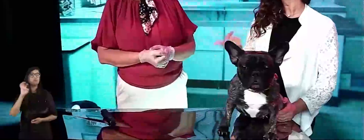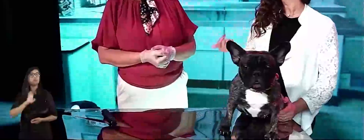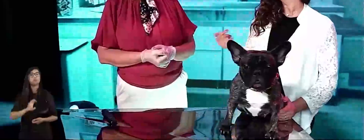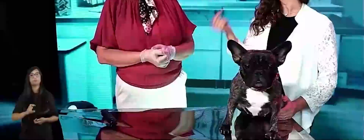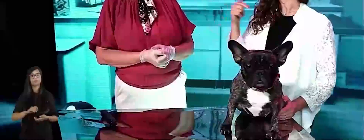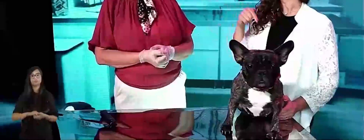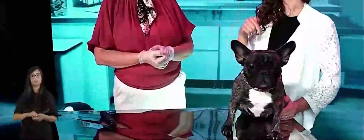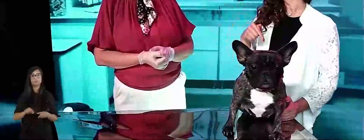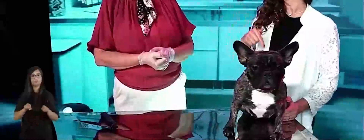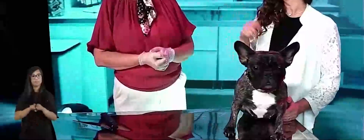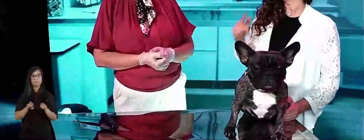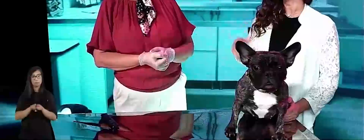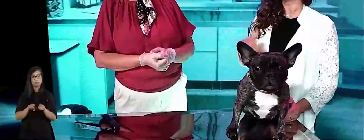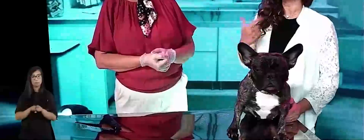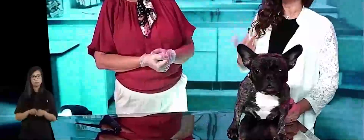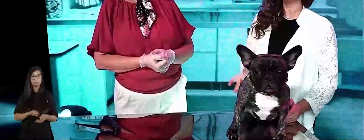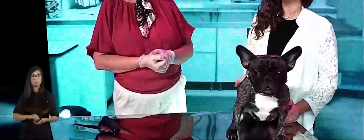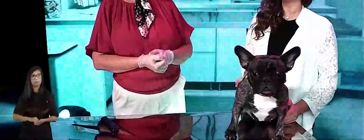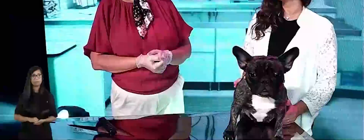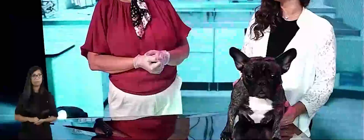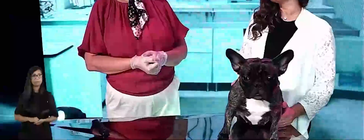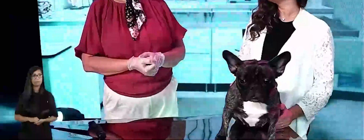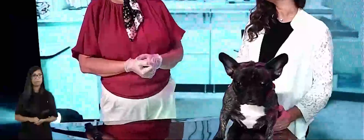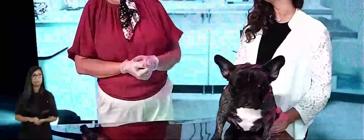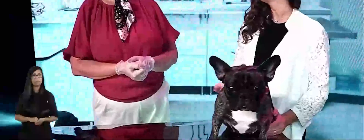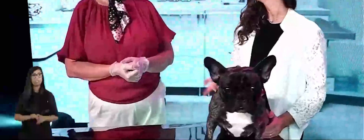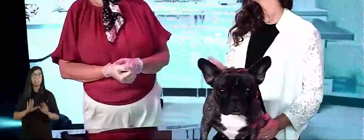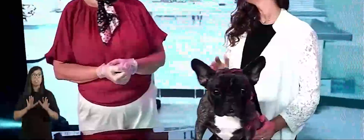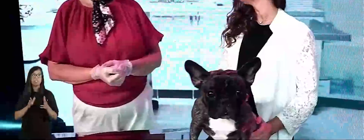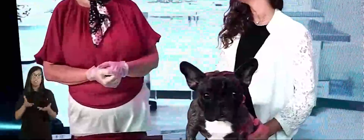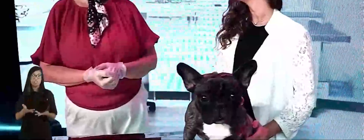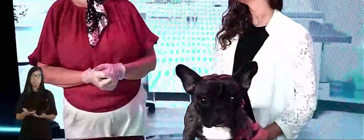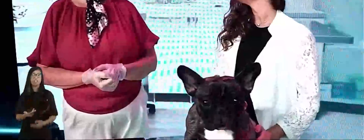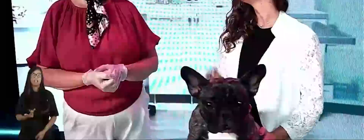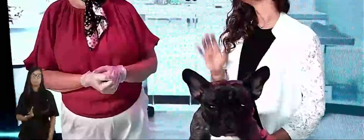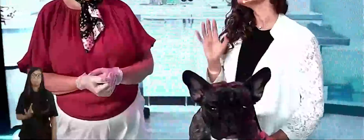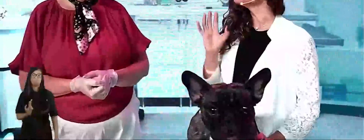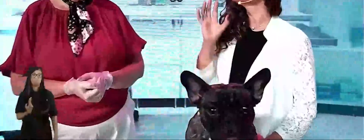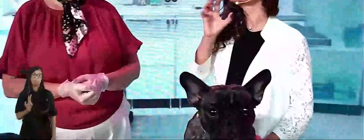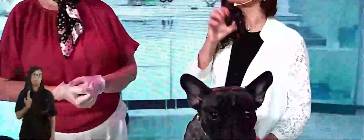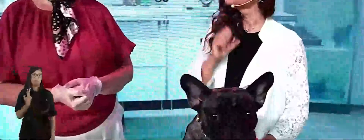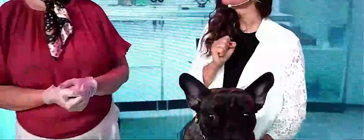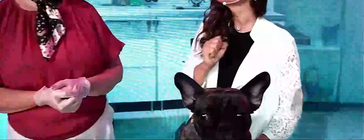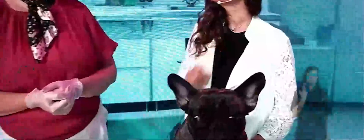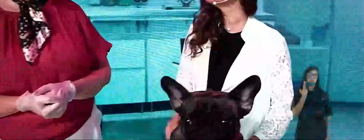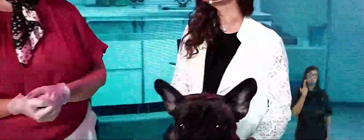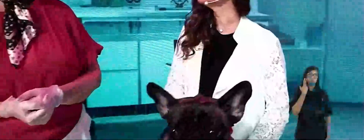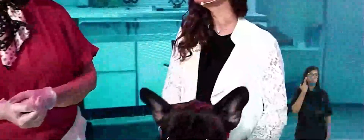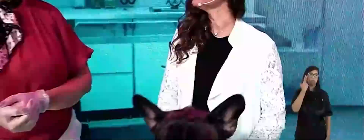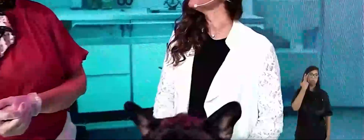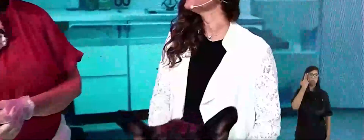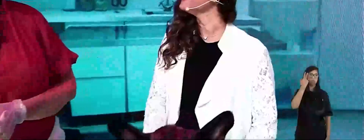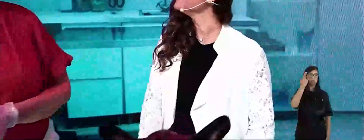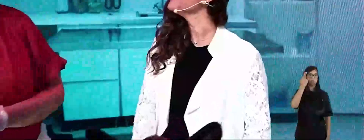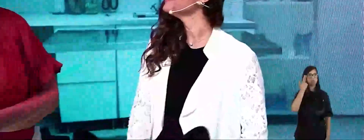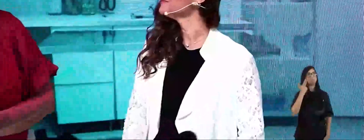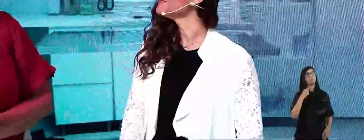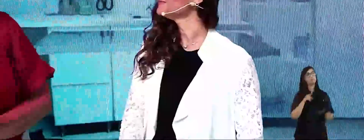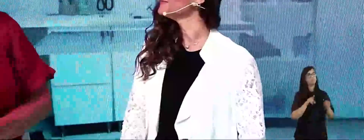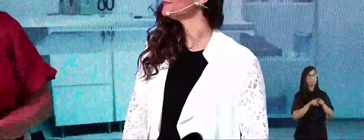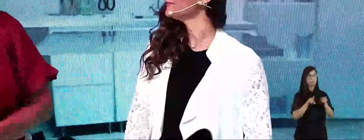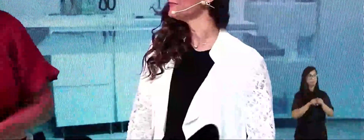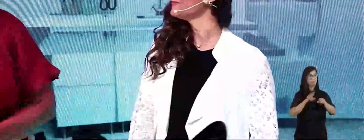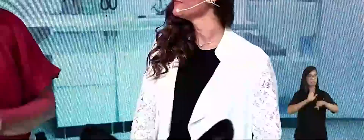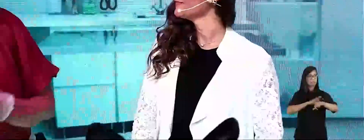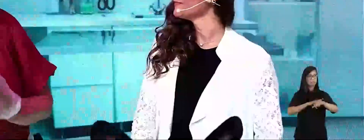e, inclusive, recentemente ela fez uma úlcera de córnea por conta dessa coceira que ela tem.